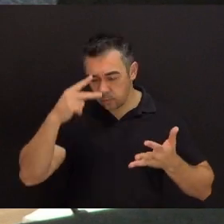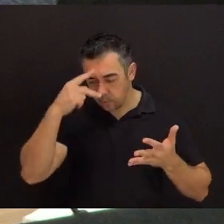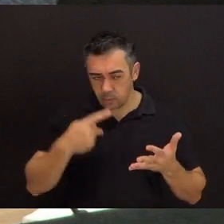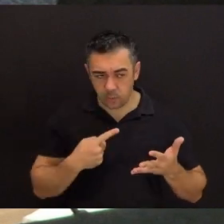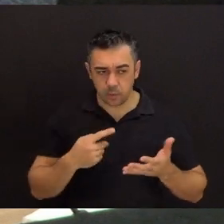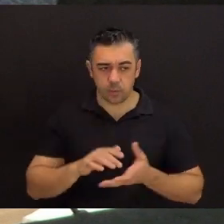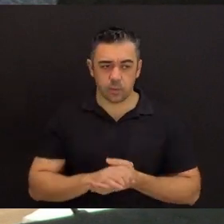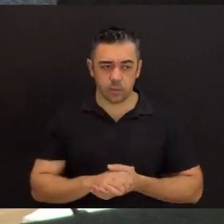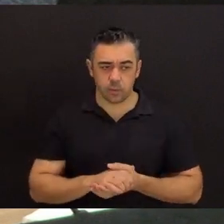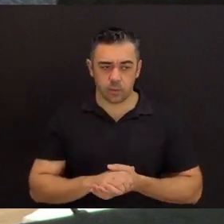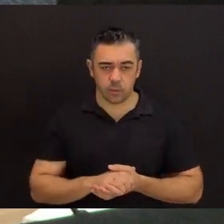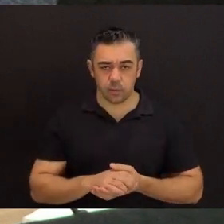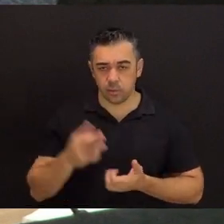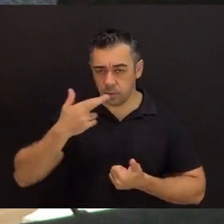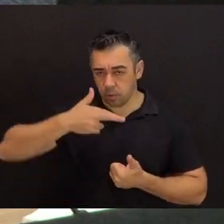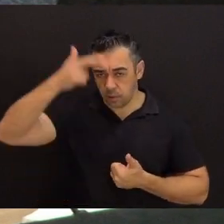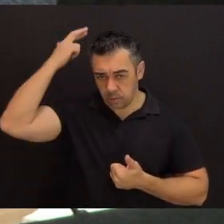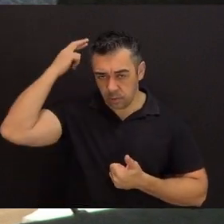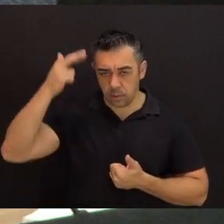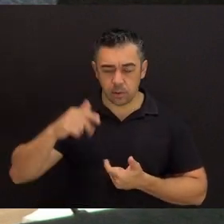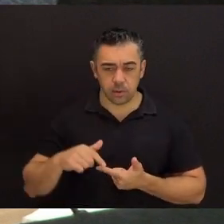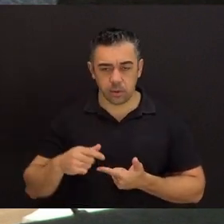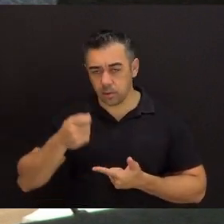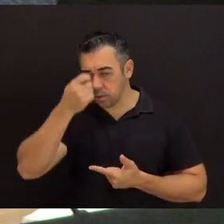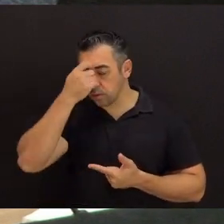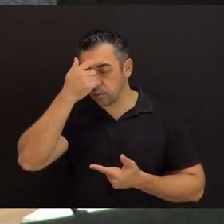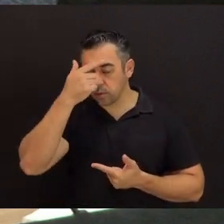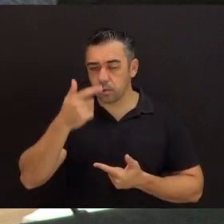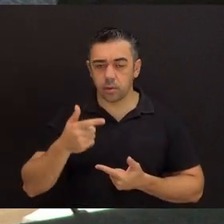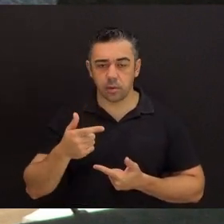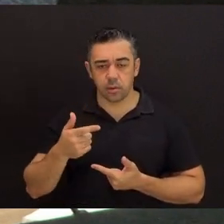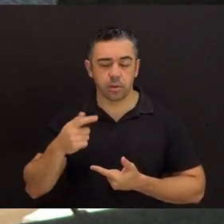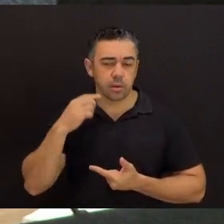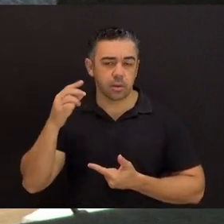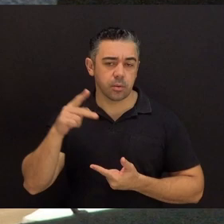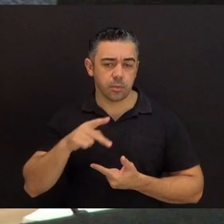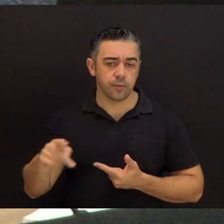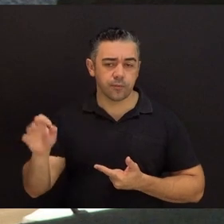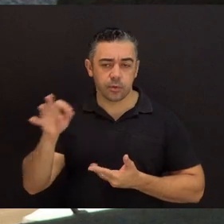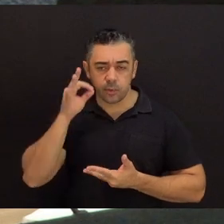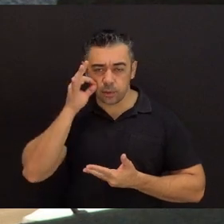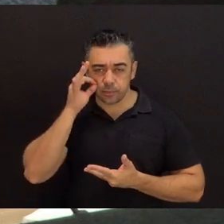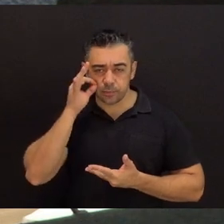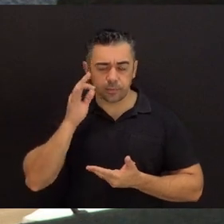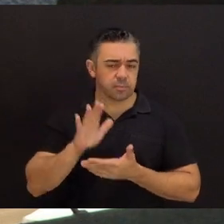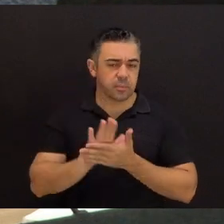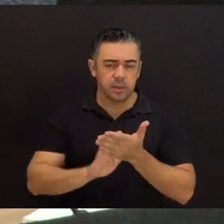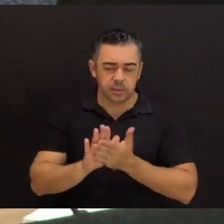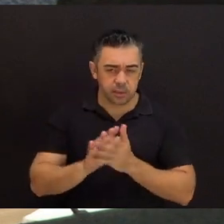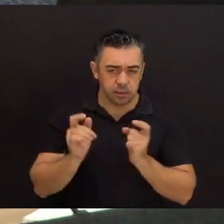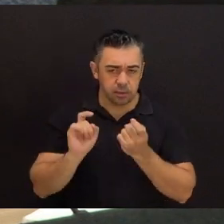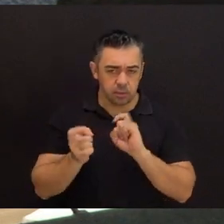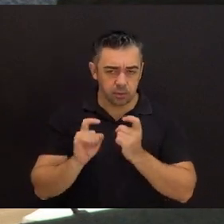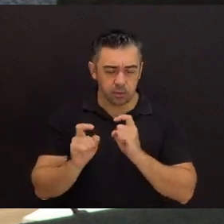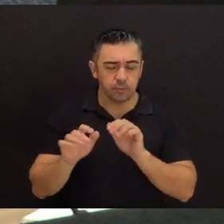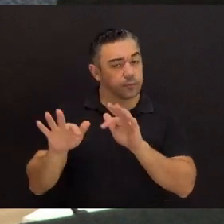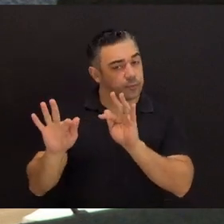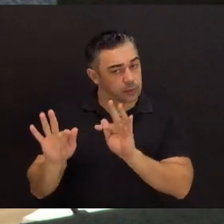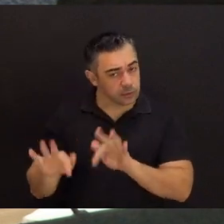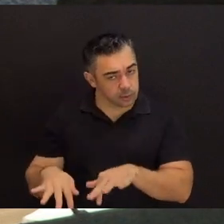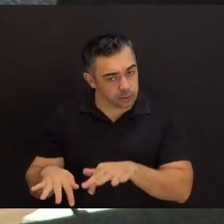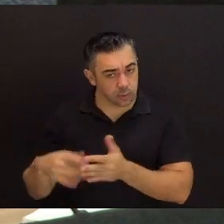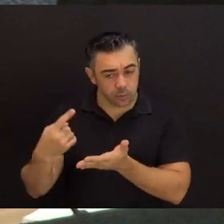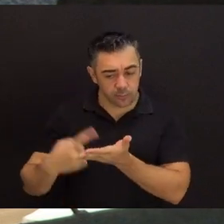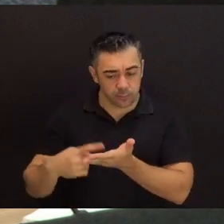os vereadores Viana Machado Silvio Santos e professora Abelino nada mais a tratar da apresentação foi encerrada